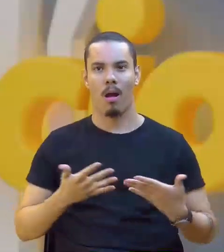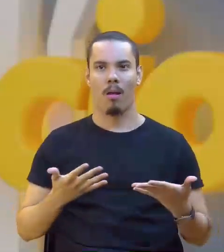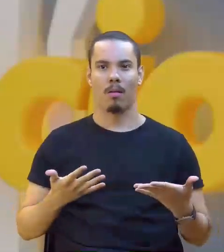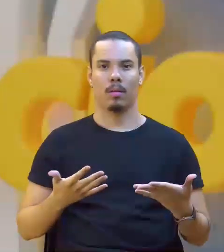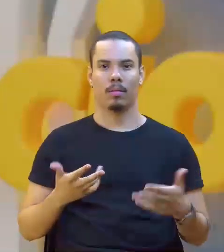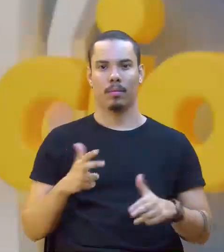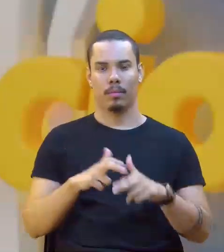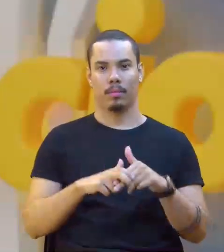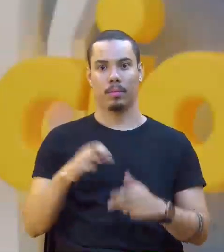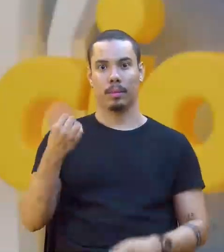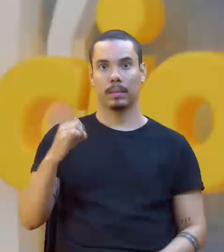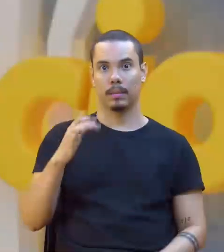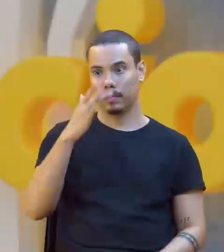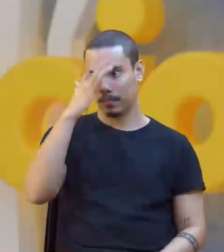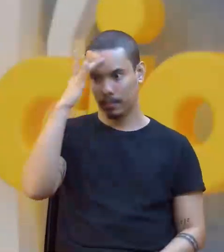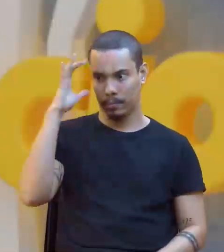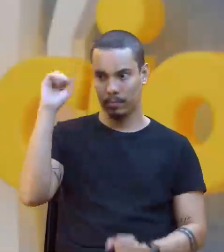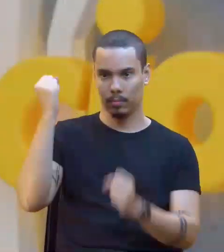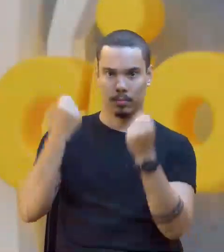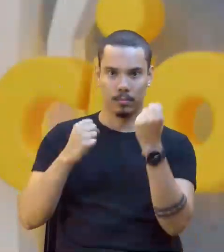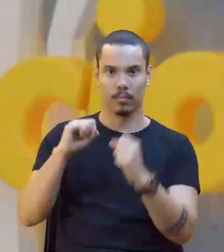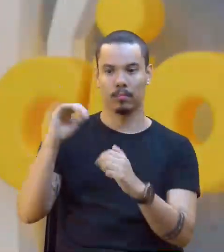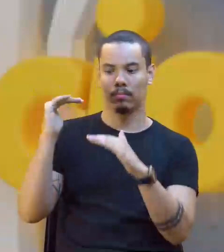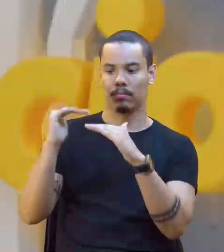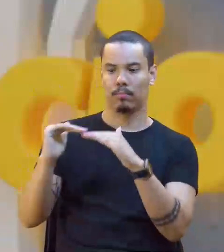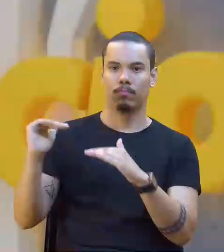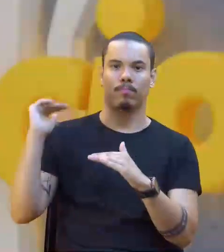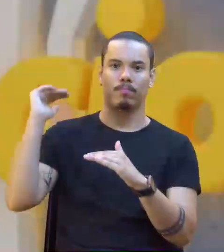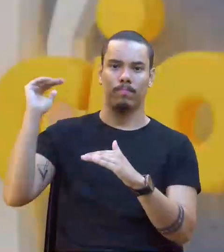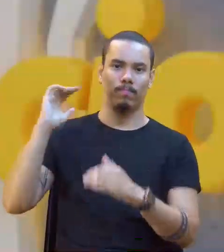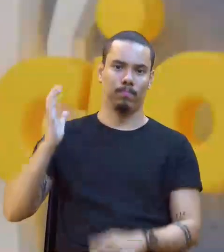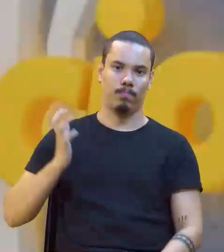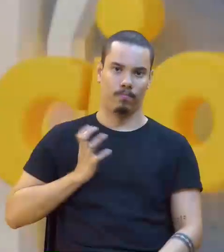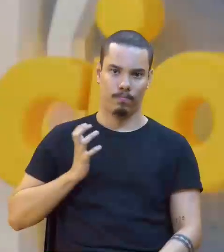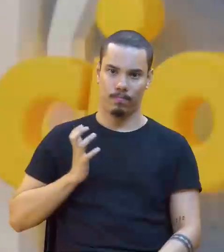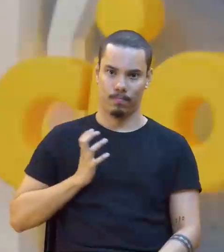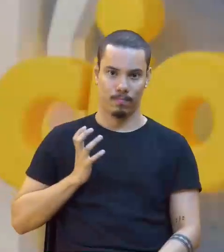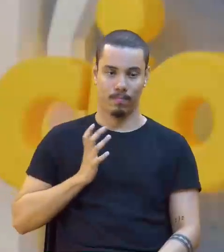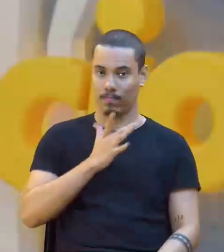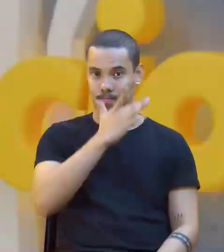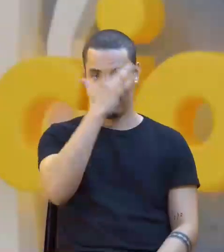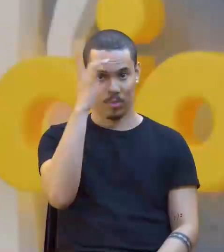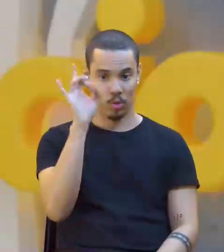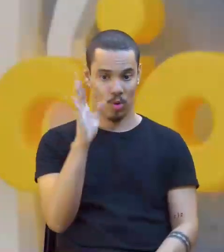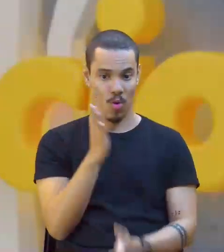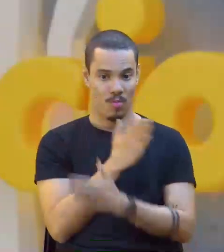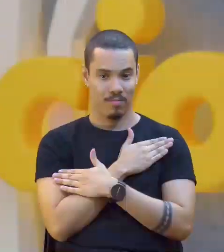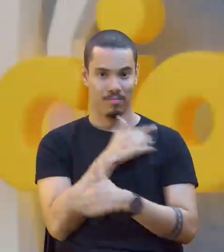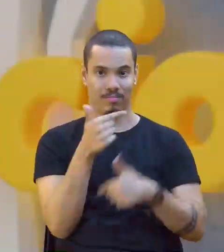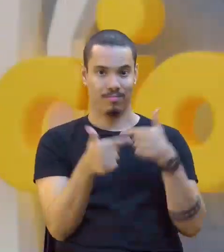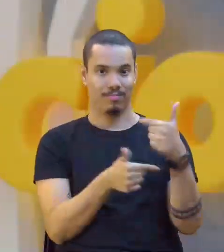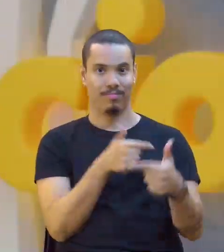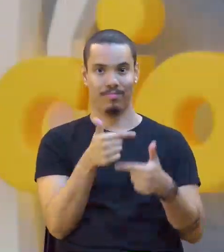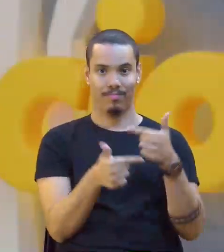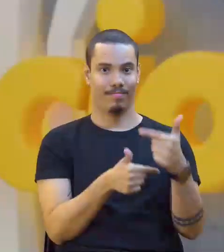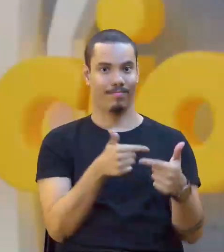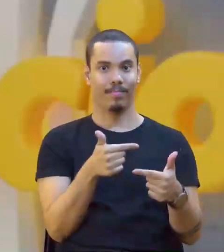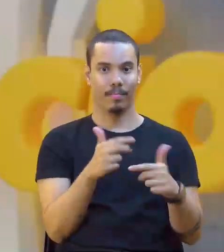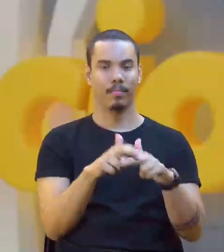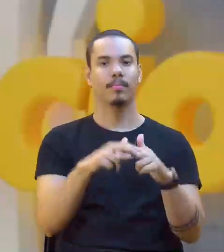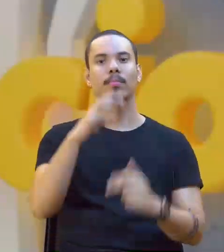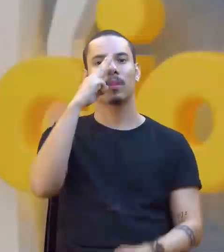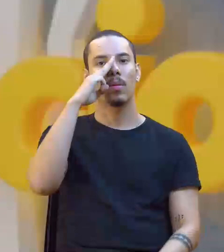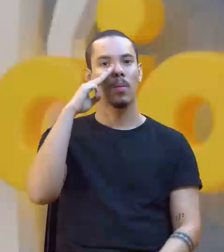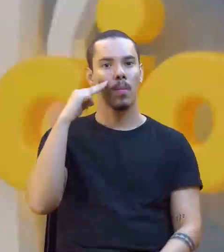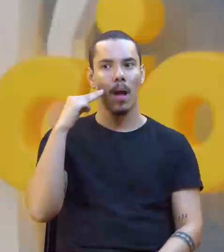é quem são os burgueses, né? E quem não é dono dos meios de produção são os trabalhadores. Então, para o Marx, a sociedade ela só